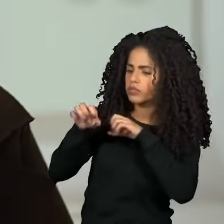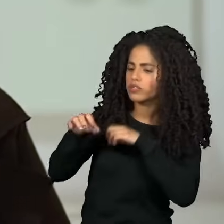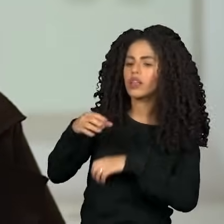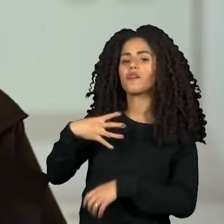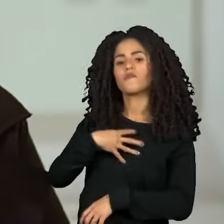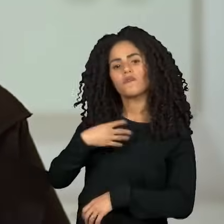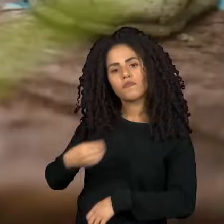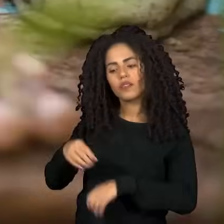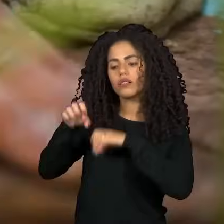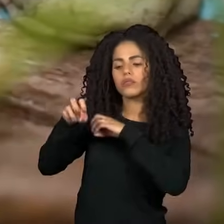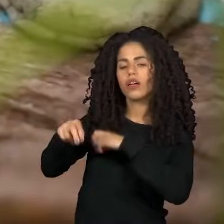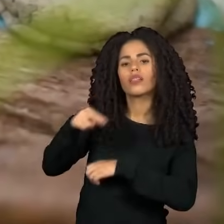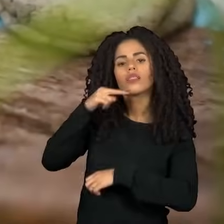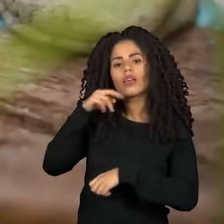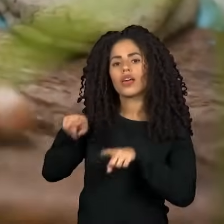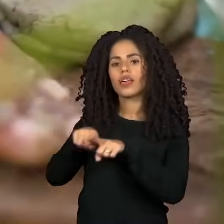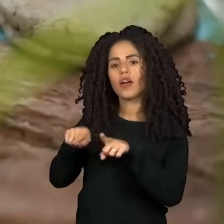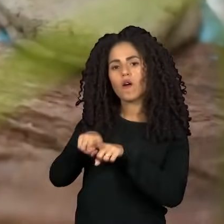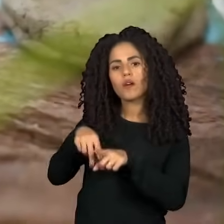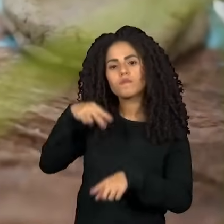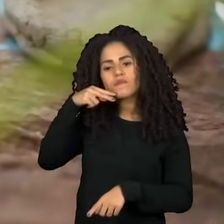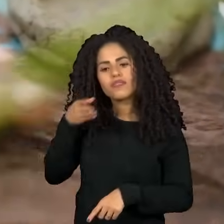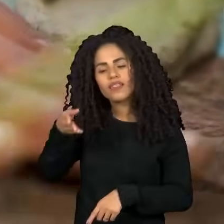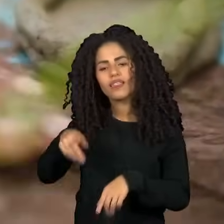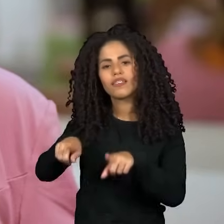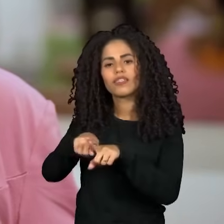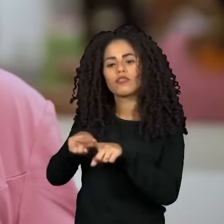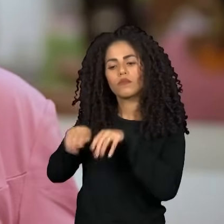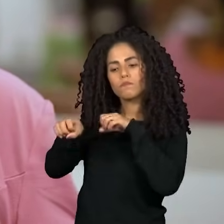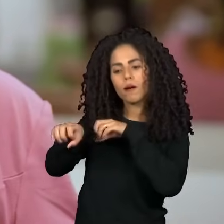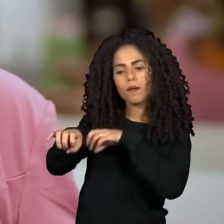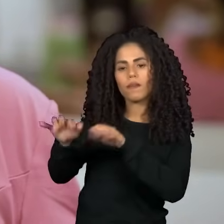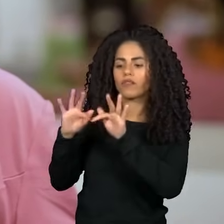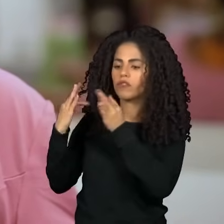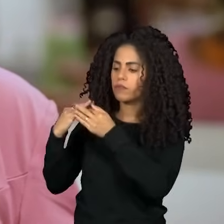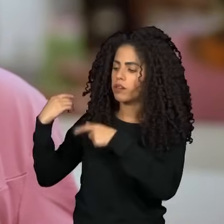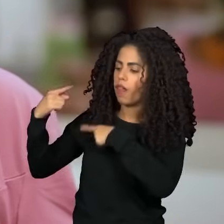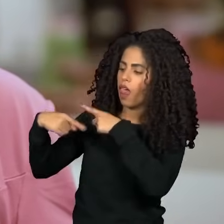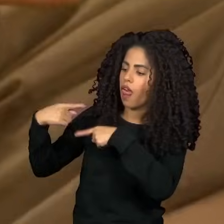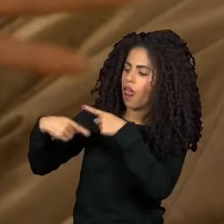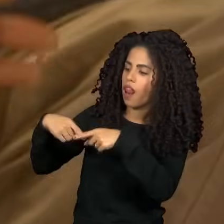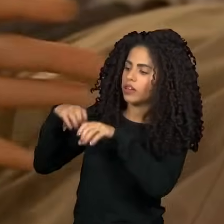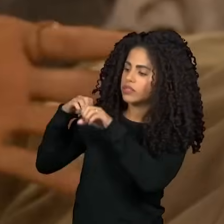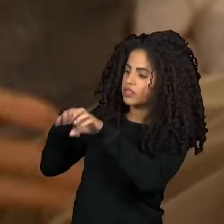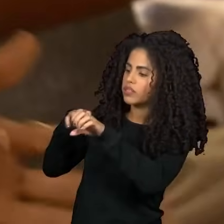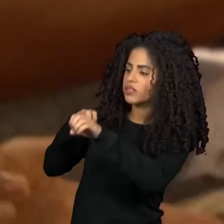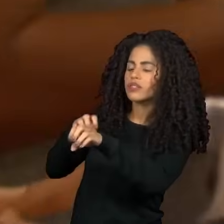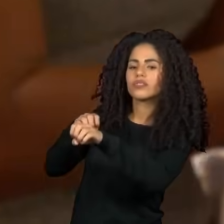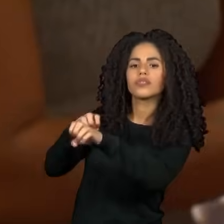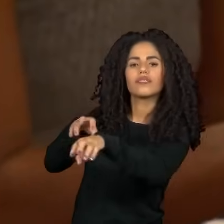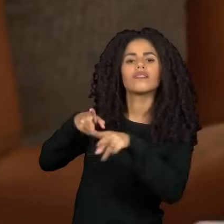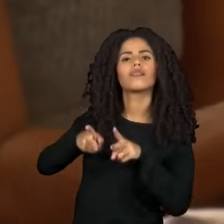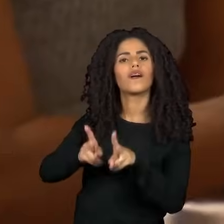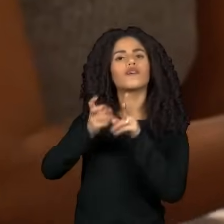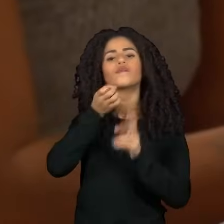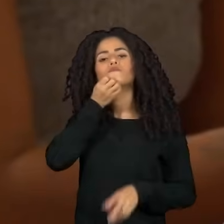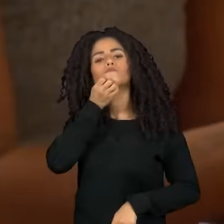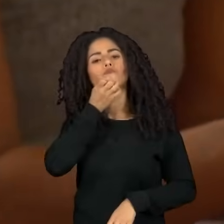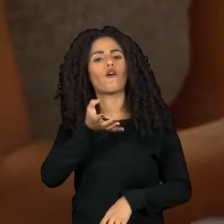neta e estou ensinando para minha bisneta. E eu não quero perder essa tradição de cerâmica, porque